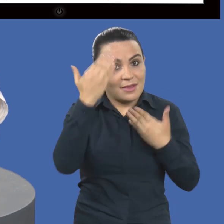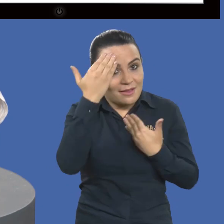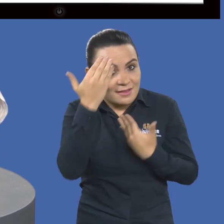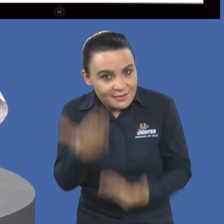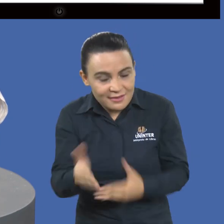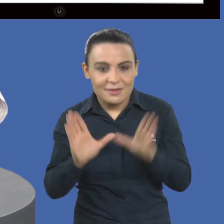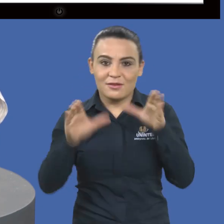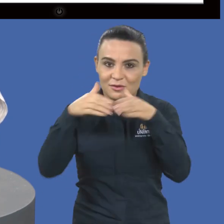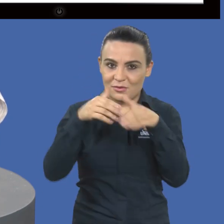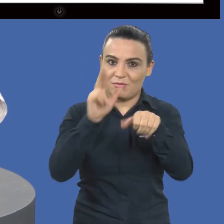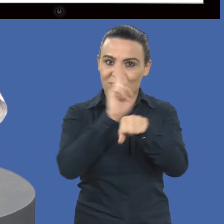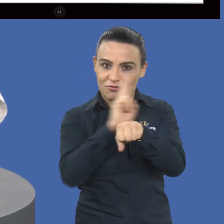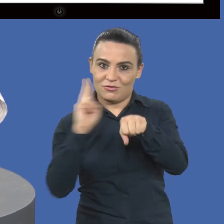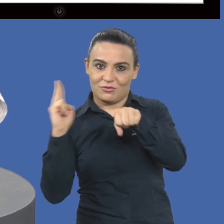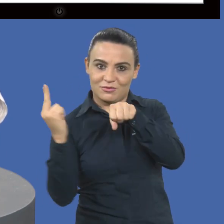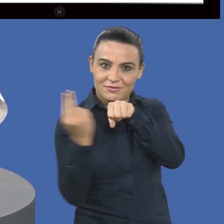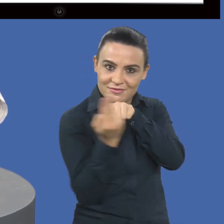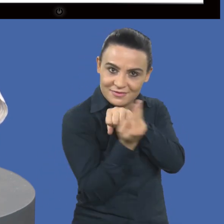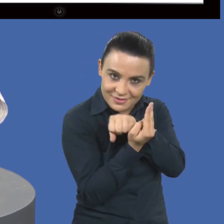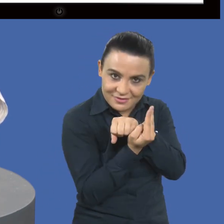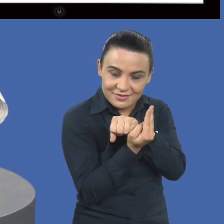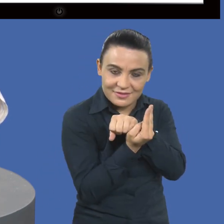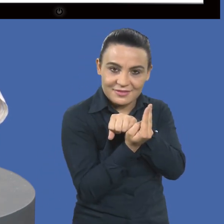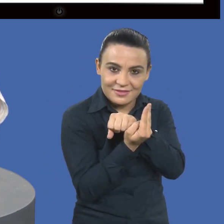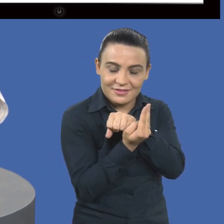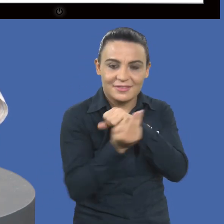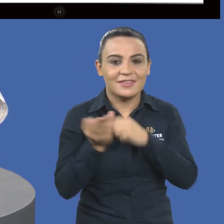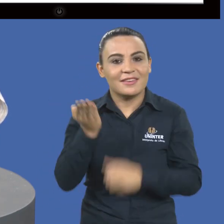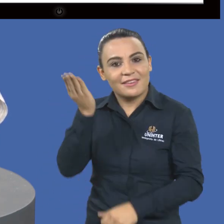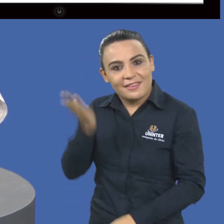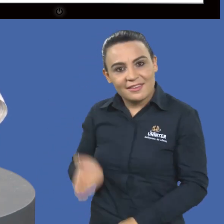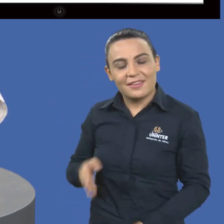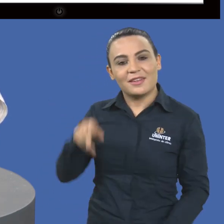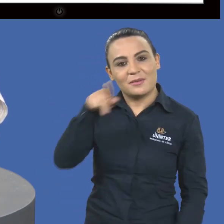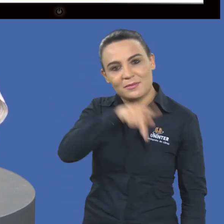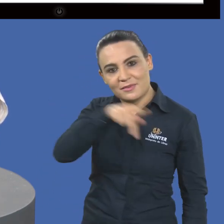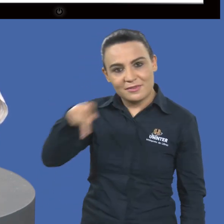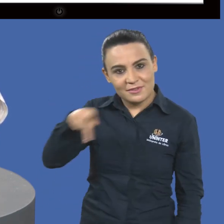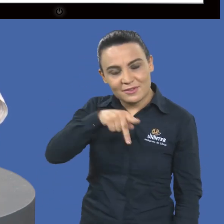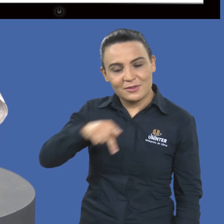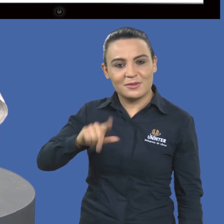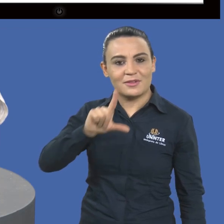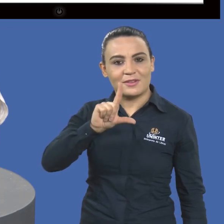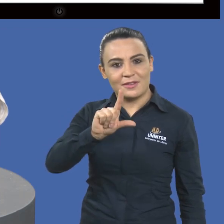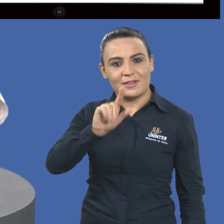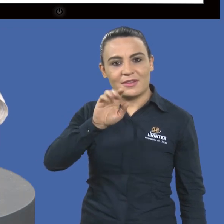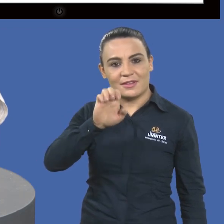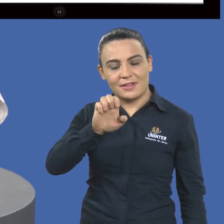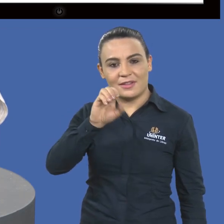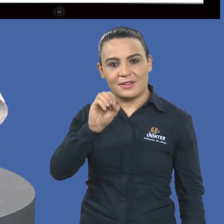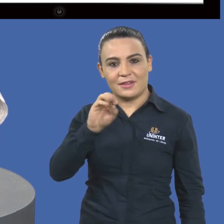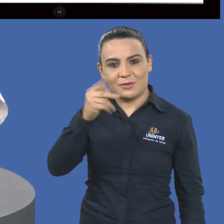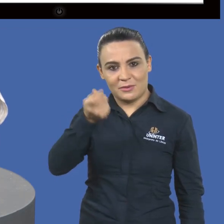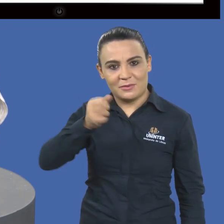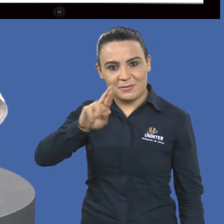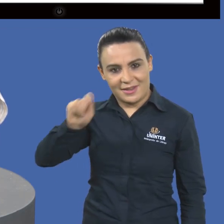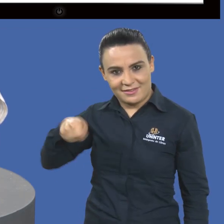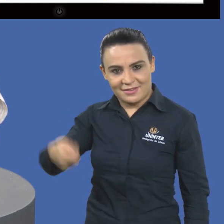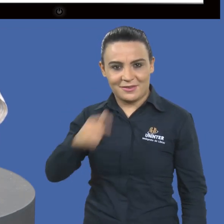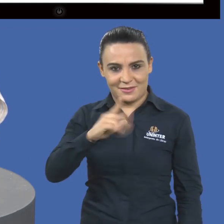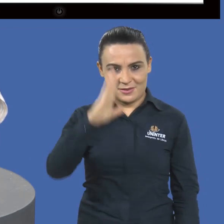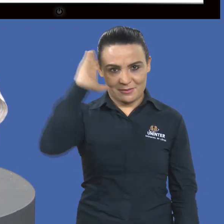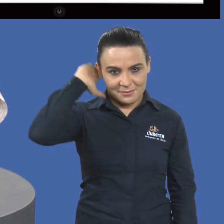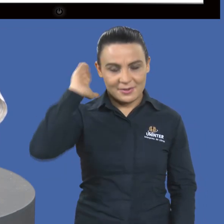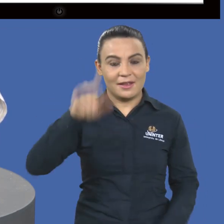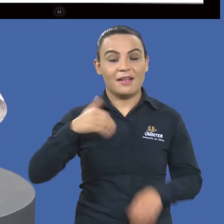também ao grupo Uninter, através da professora Leomar Marquezine, que